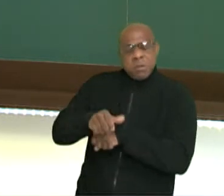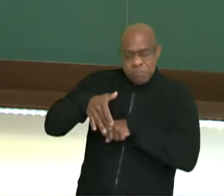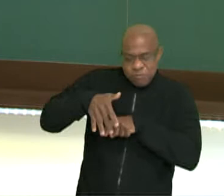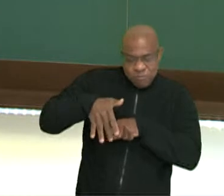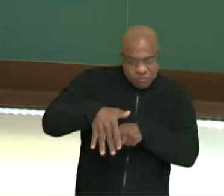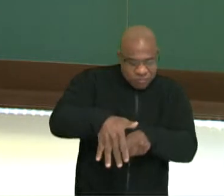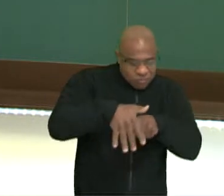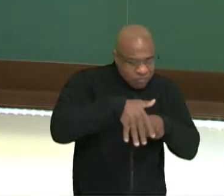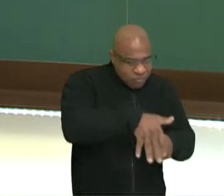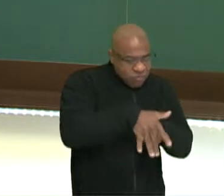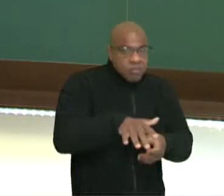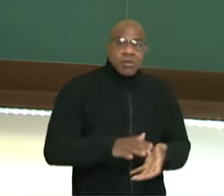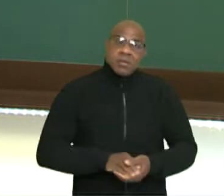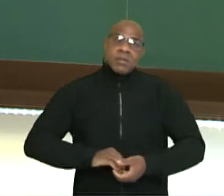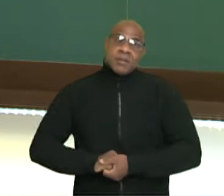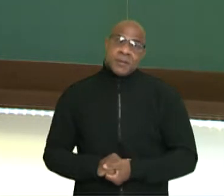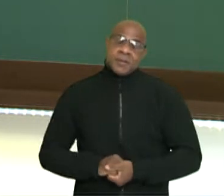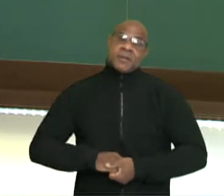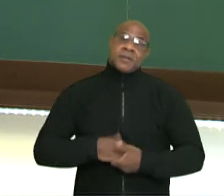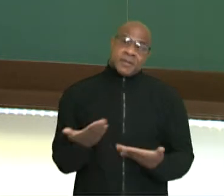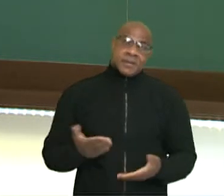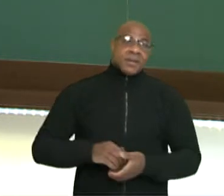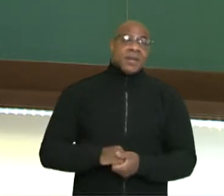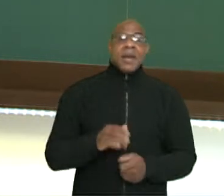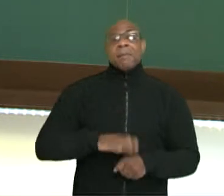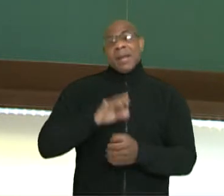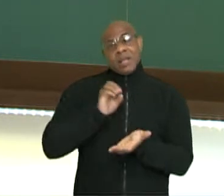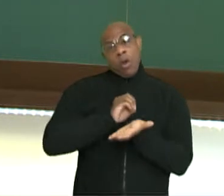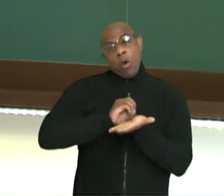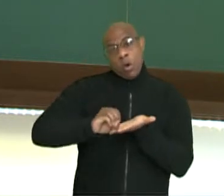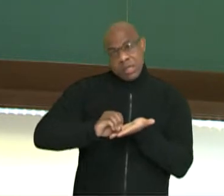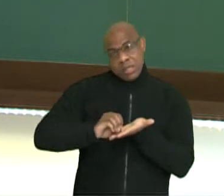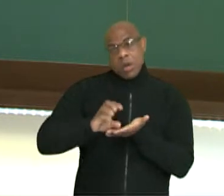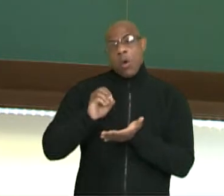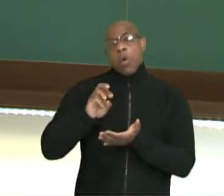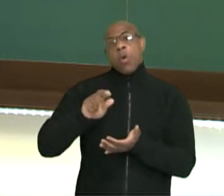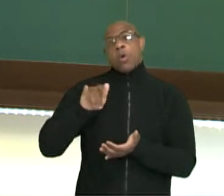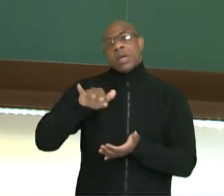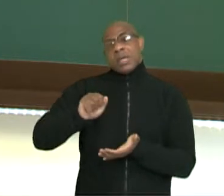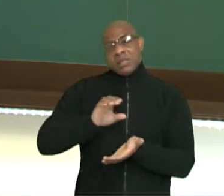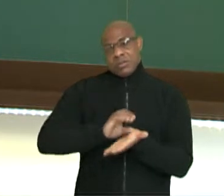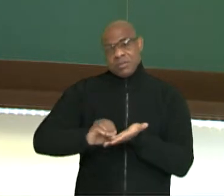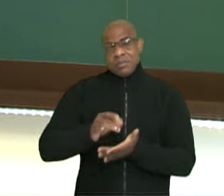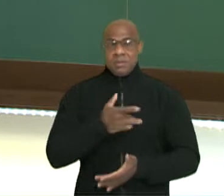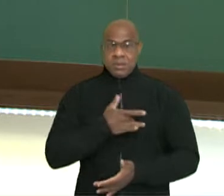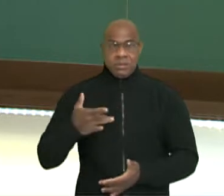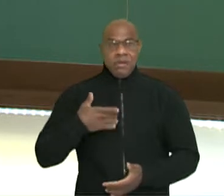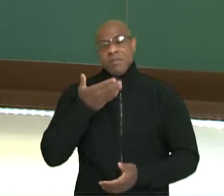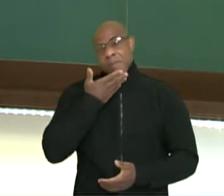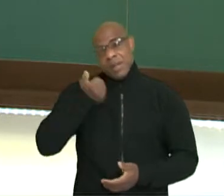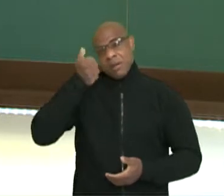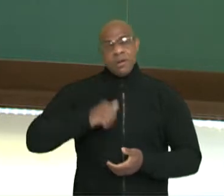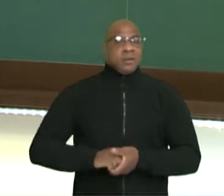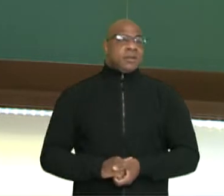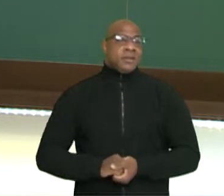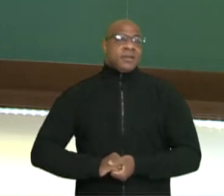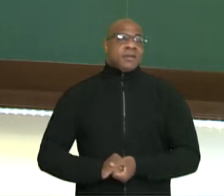mais orgânico, digamos. Ok? É mais saudável, é melhor. Gostou dessa informação? É boa,